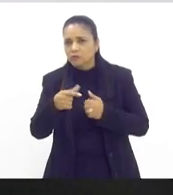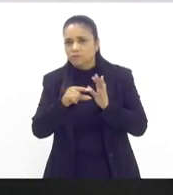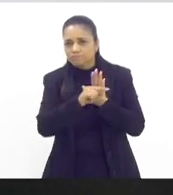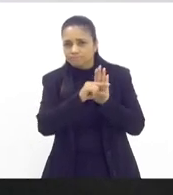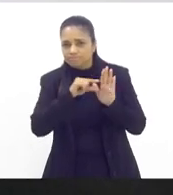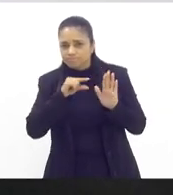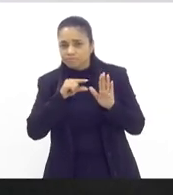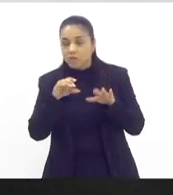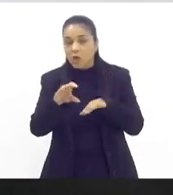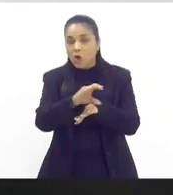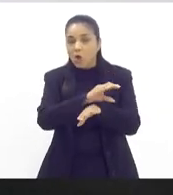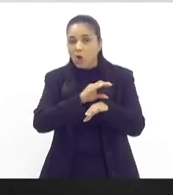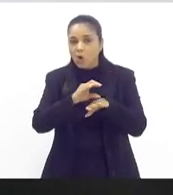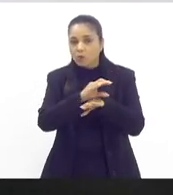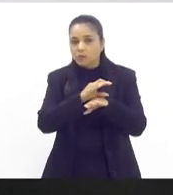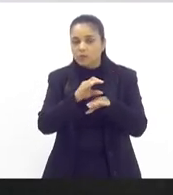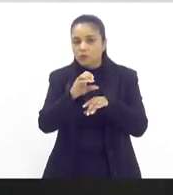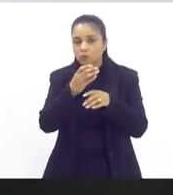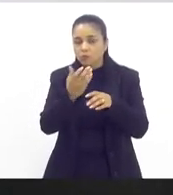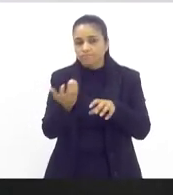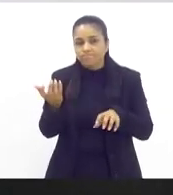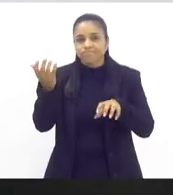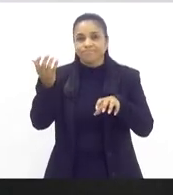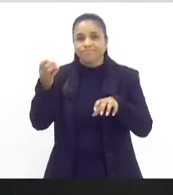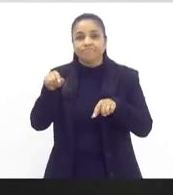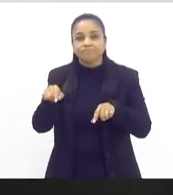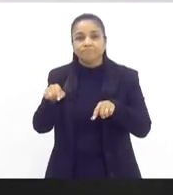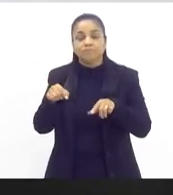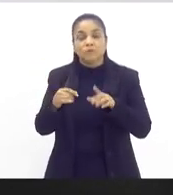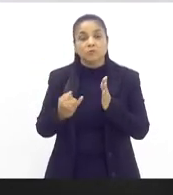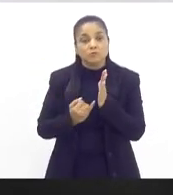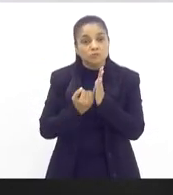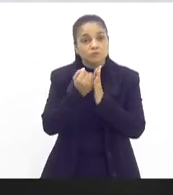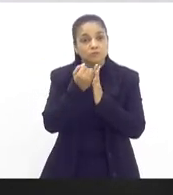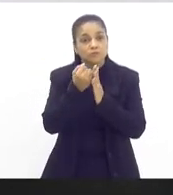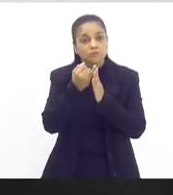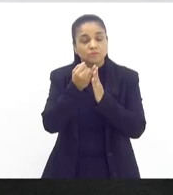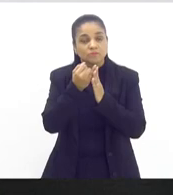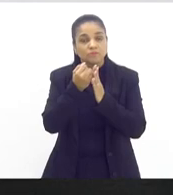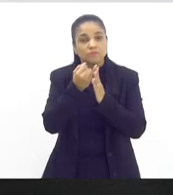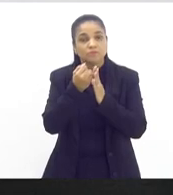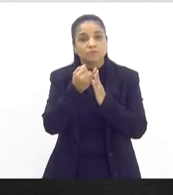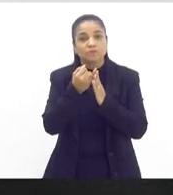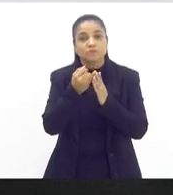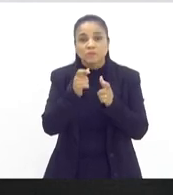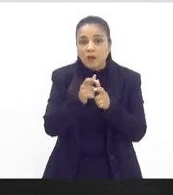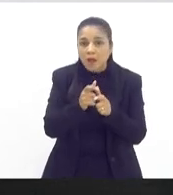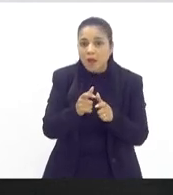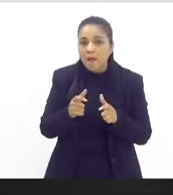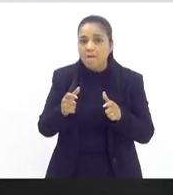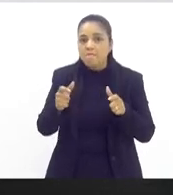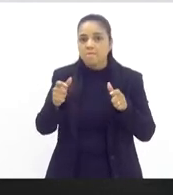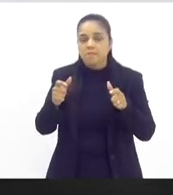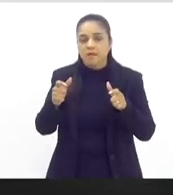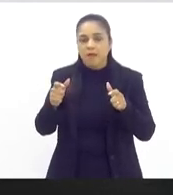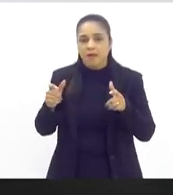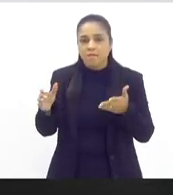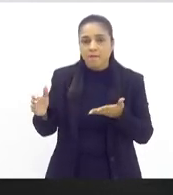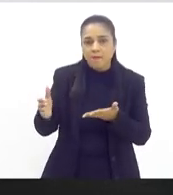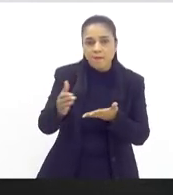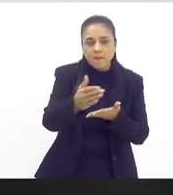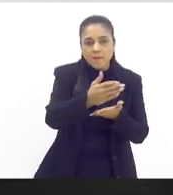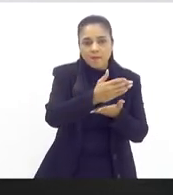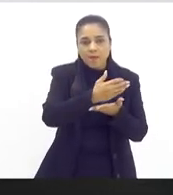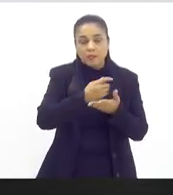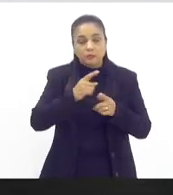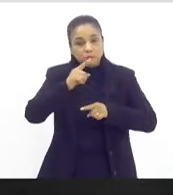pela comissão no Congresso, ele prevê que o imposto seletivo será ampliado para atingir todos os produtos que são produzidos na